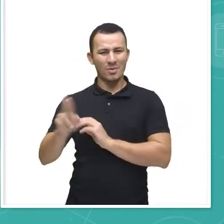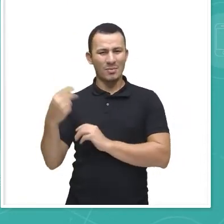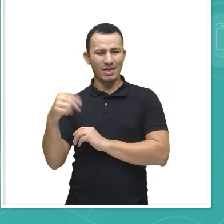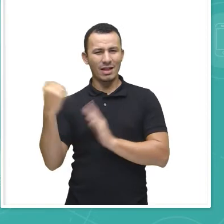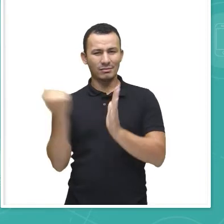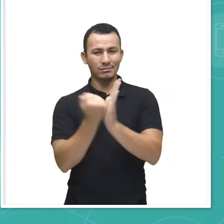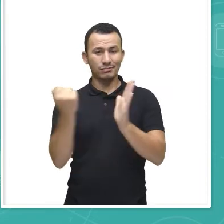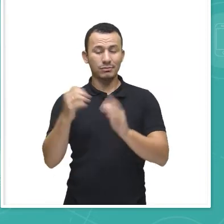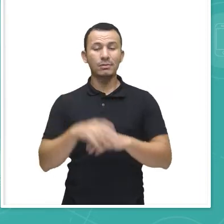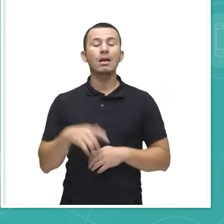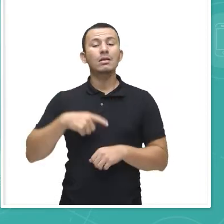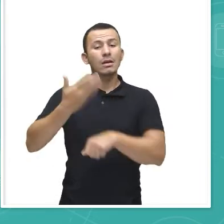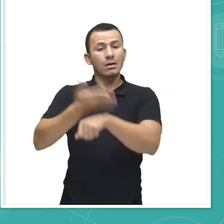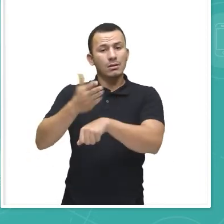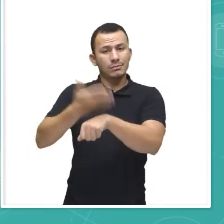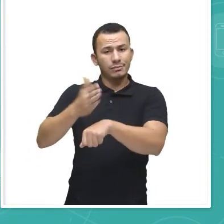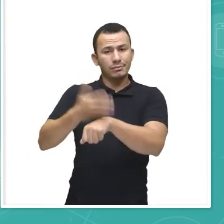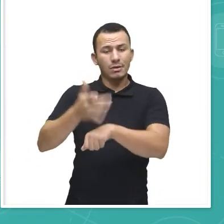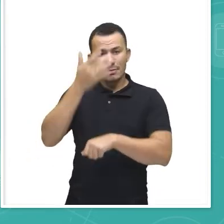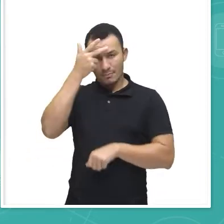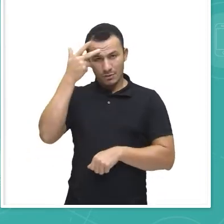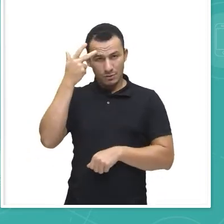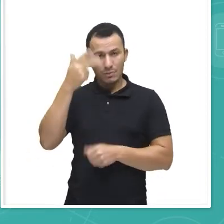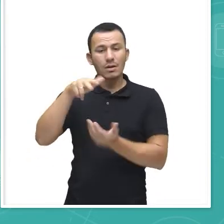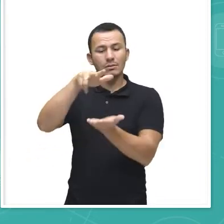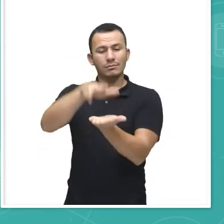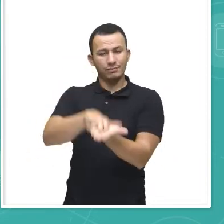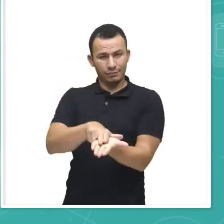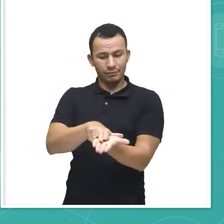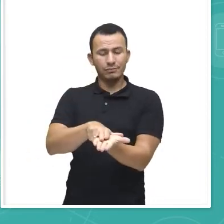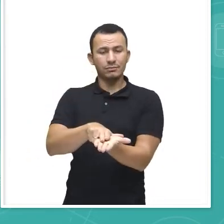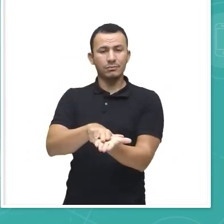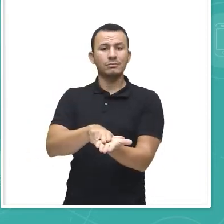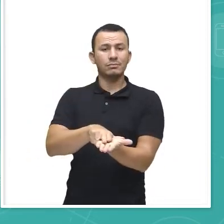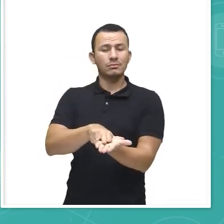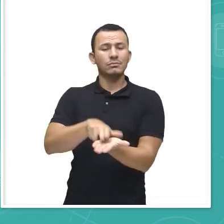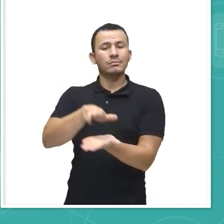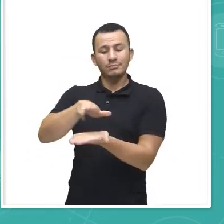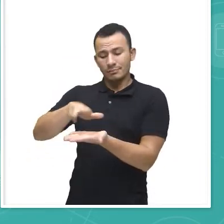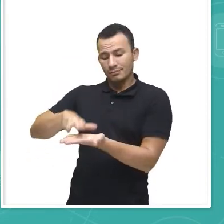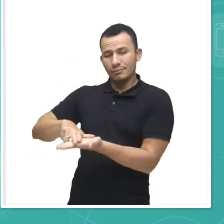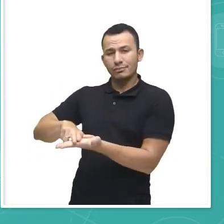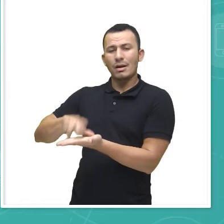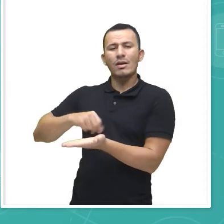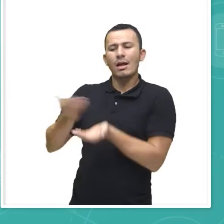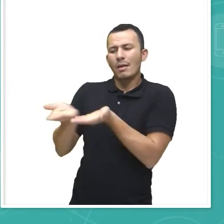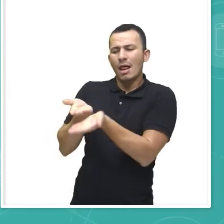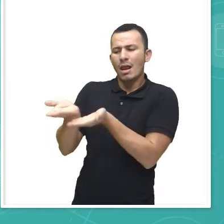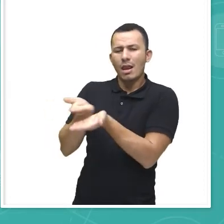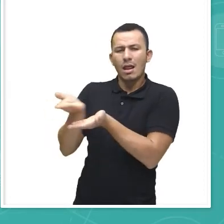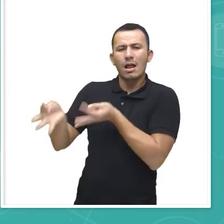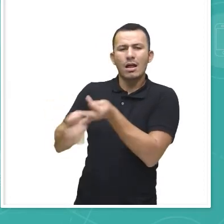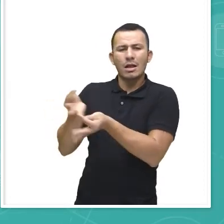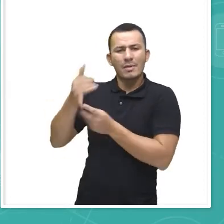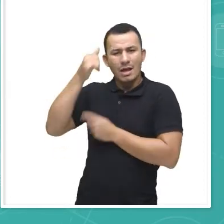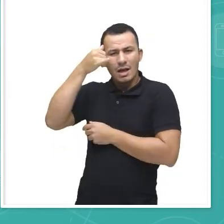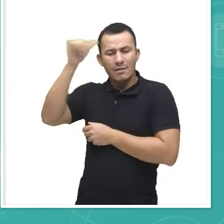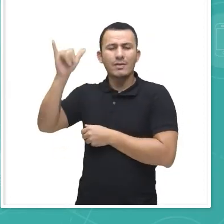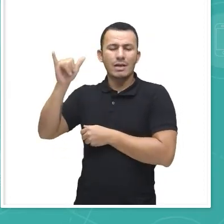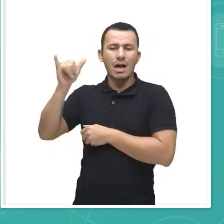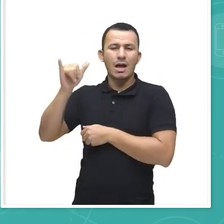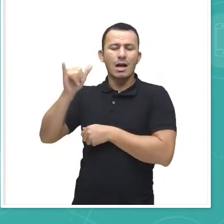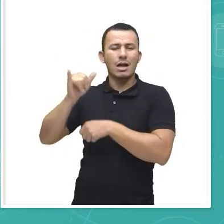feito exercícios com a pessoa deitada, e aí é uma forma de tratamento e prevenção de problemas na